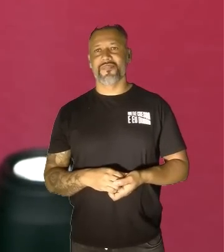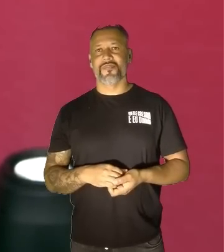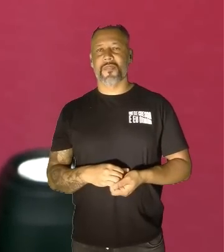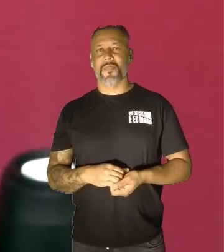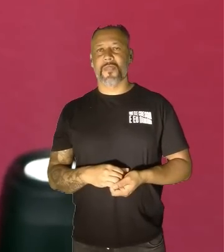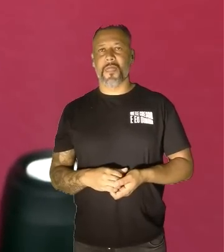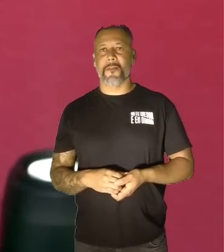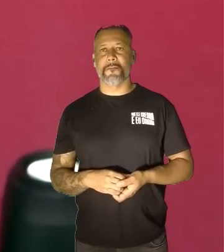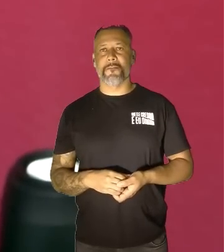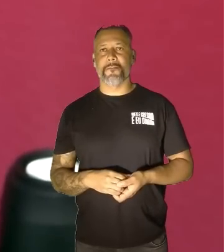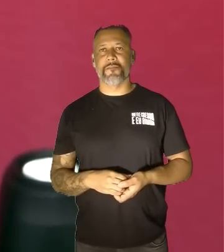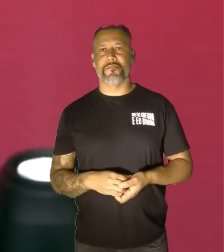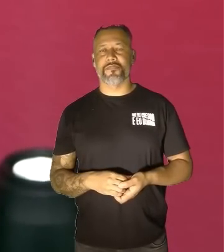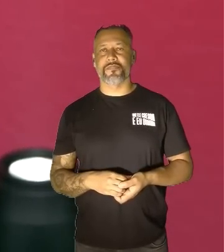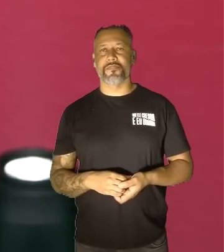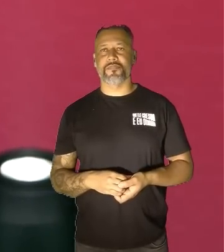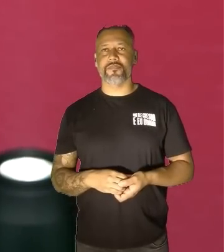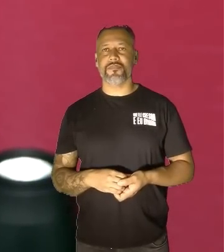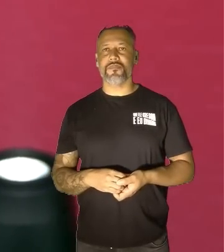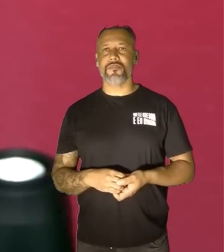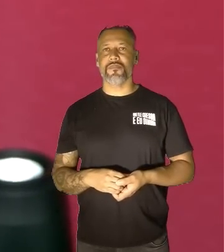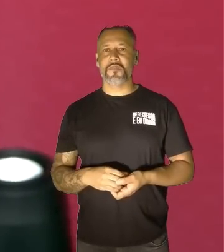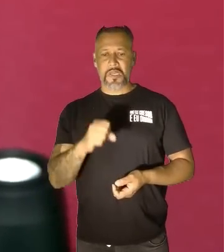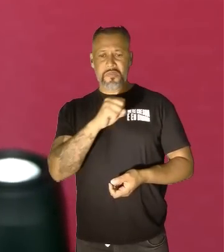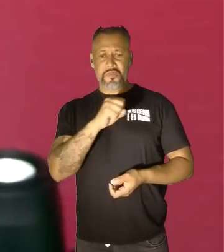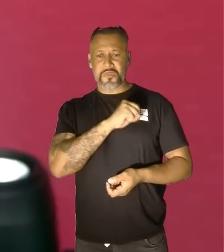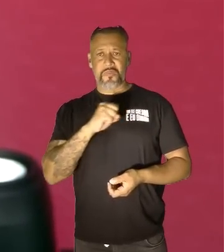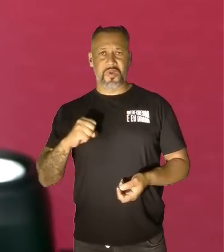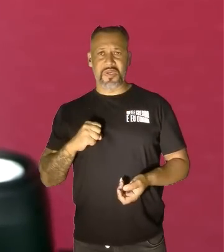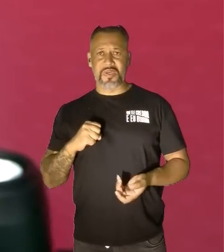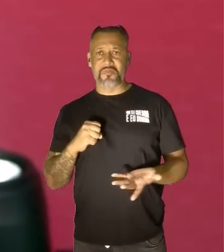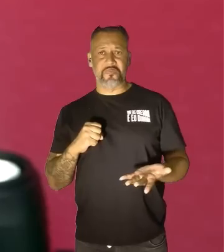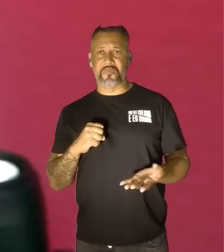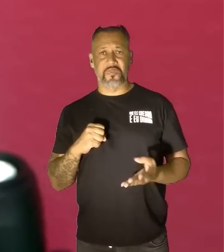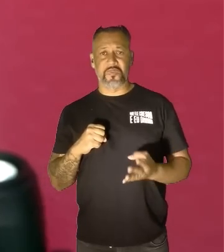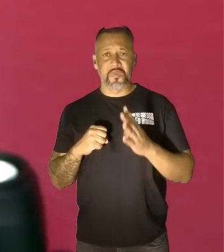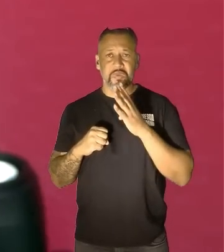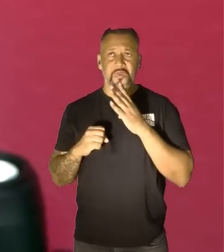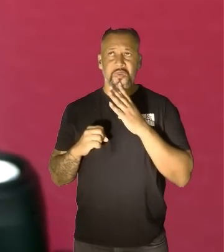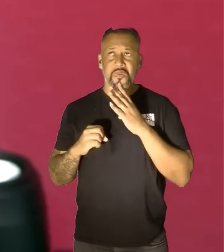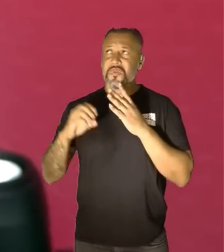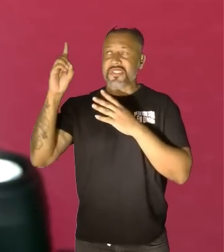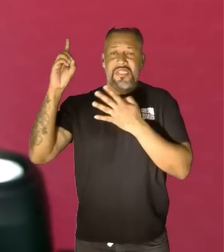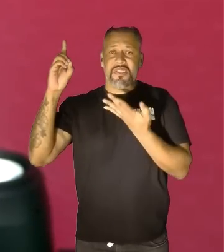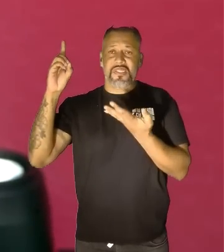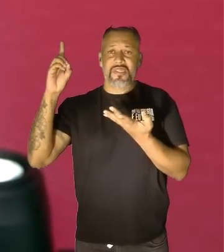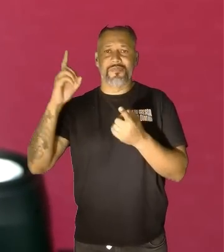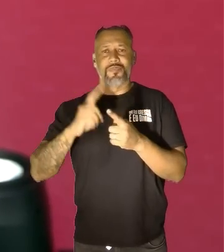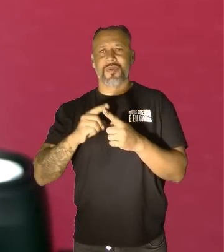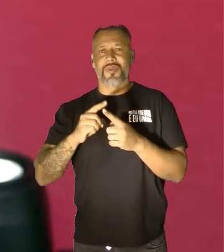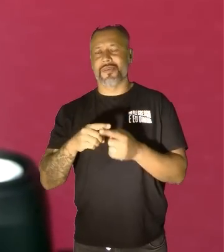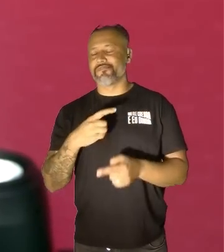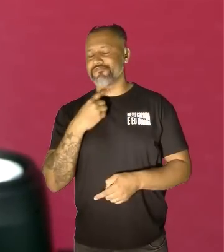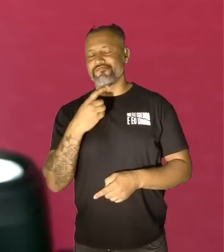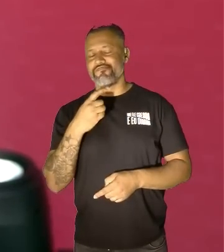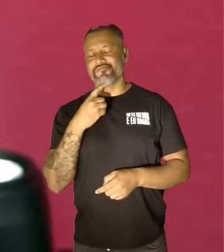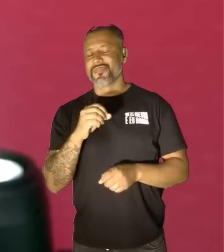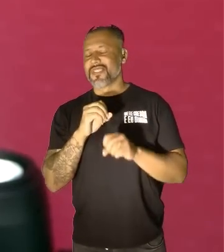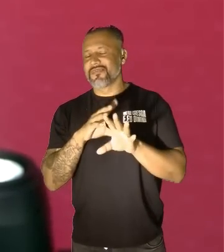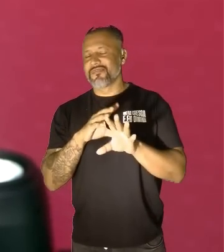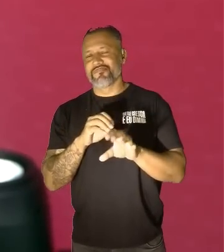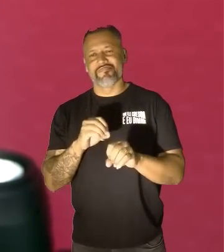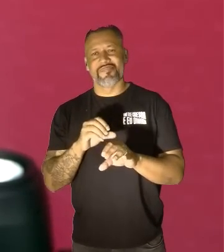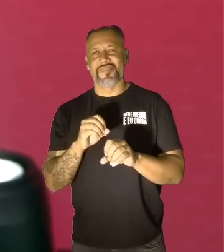mas ninguém instruiu ele. Ninguém disse para ele que não adianta ter cara de sacerdote sem